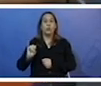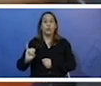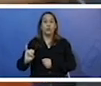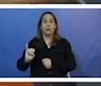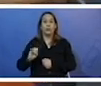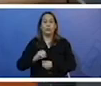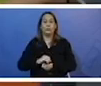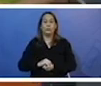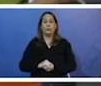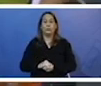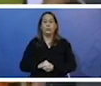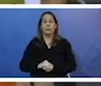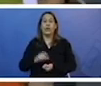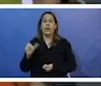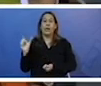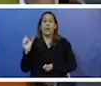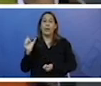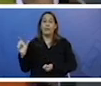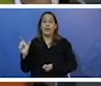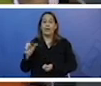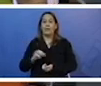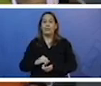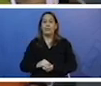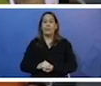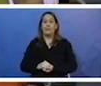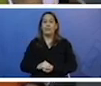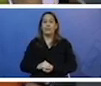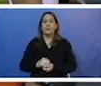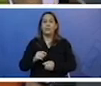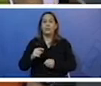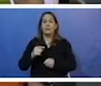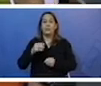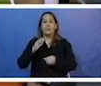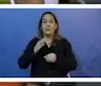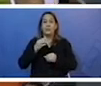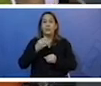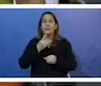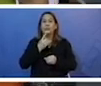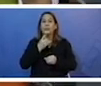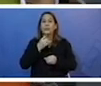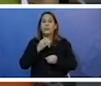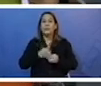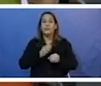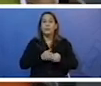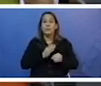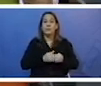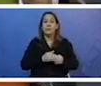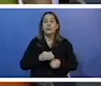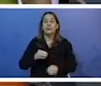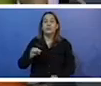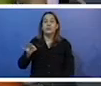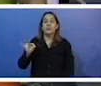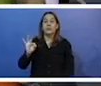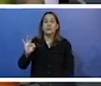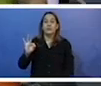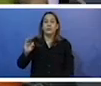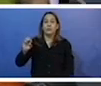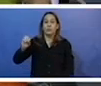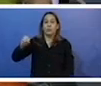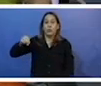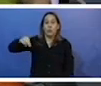correta. Que mais? Alicate, tomate. O certo é